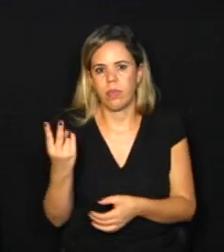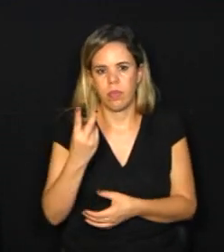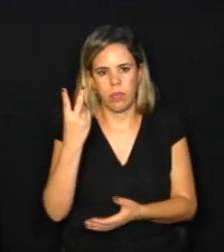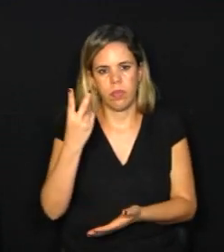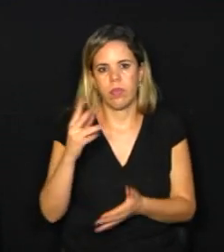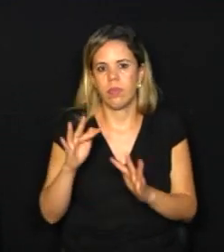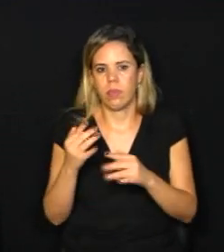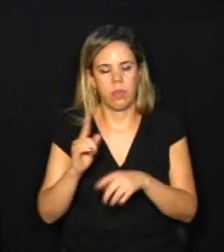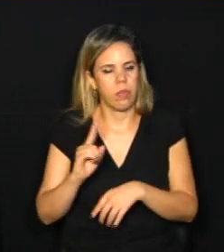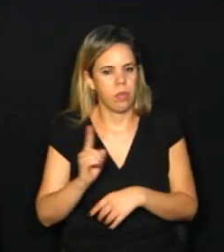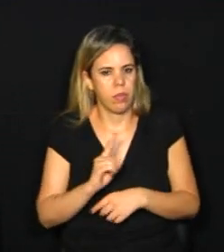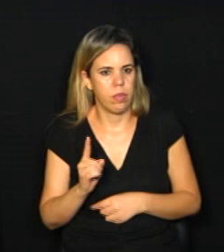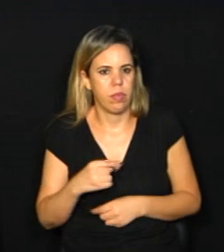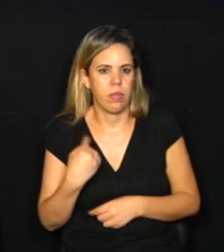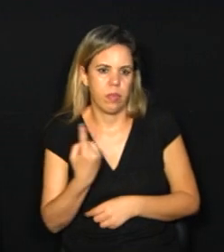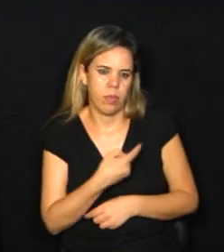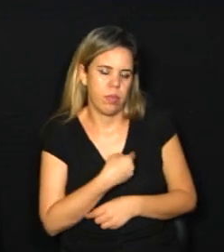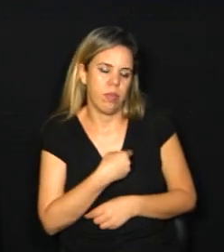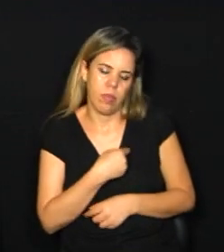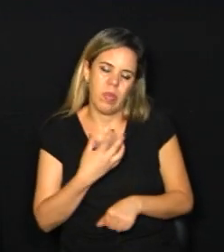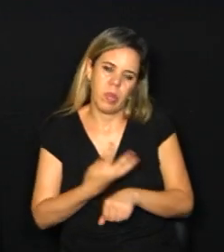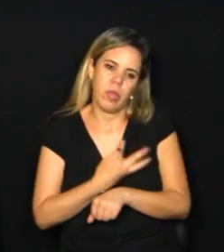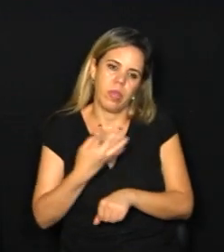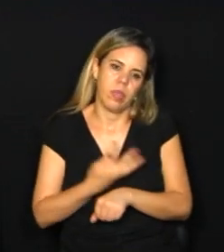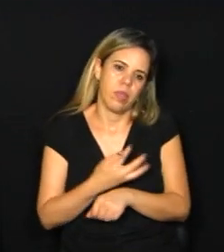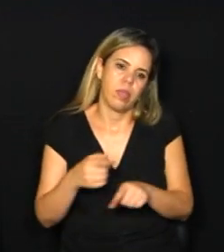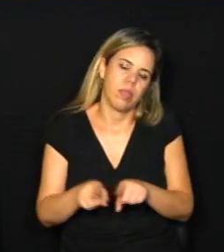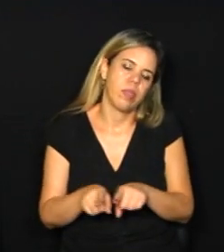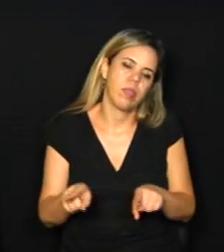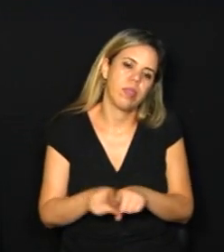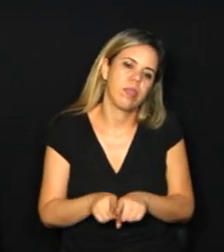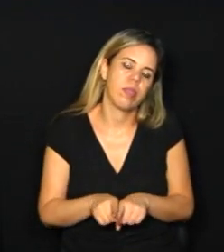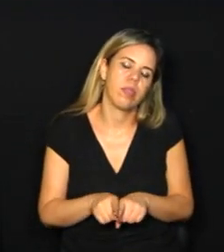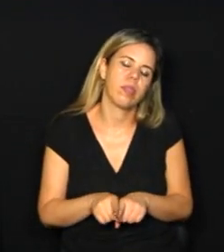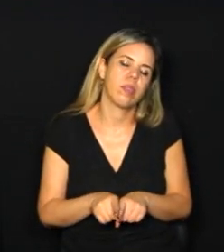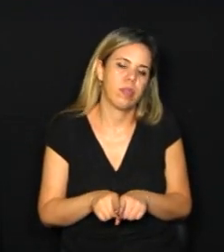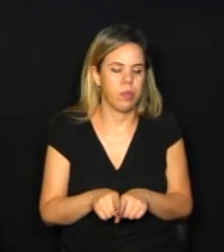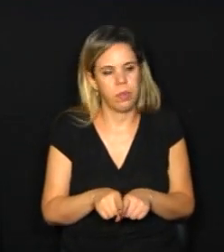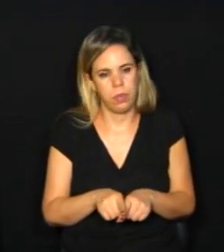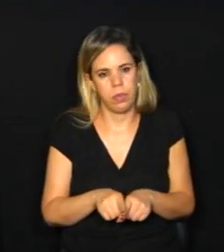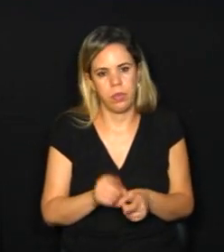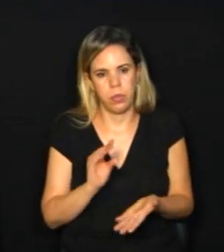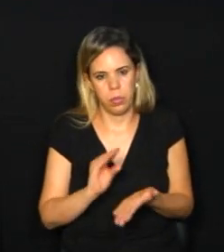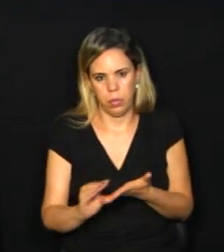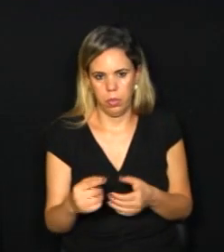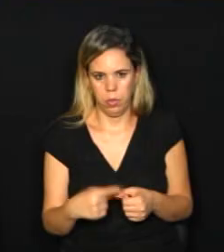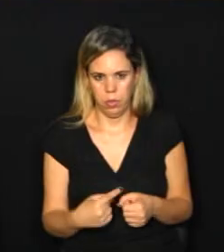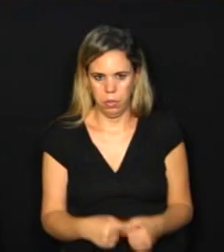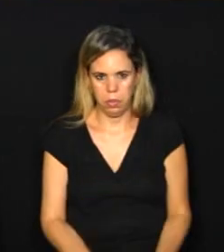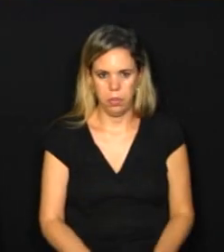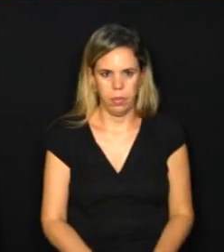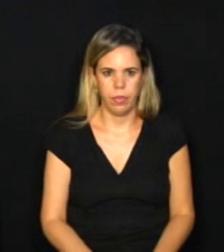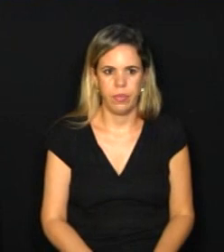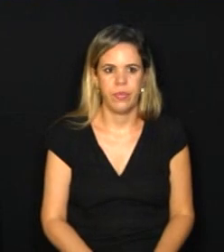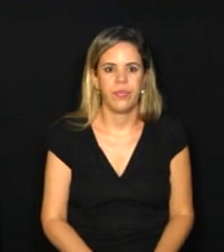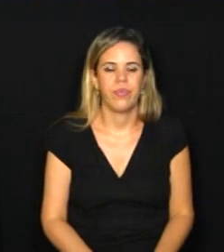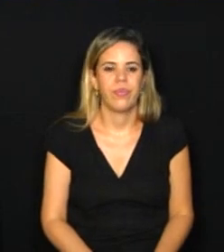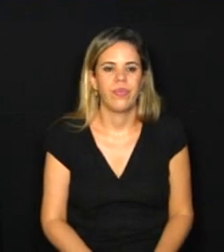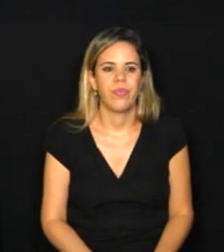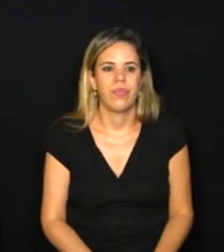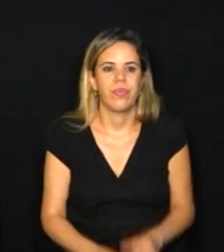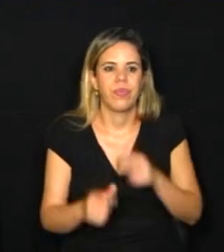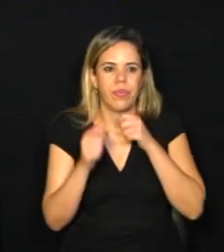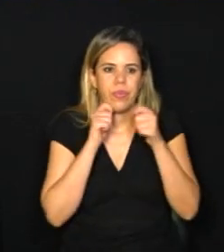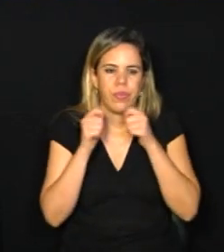as famílias. Então, foi suportado também com uma parte do orçamento municipal. Esta